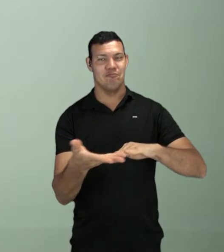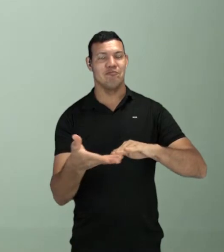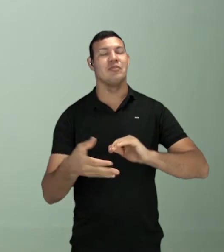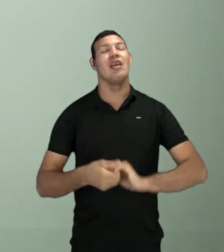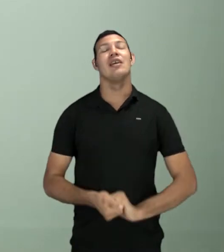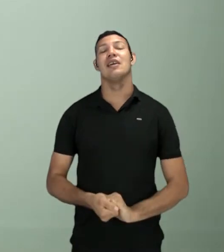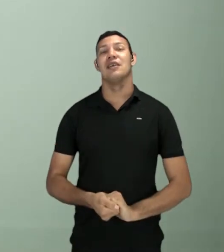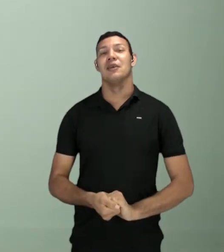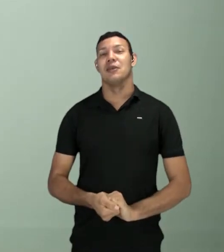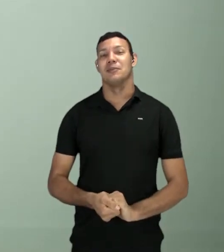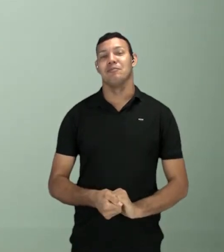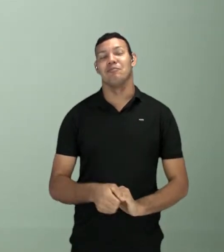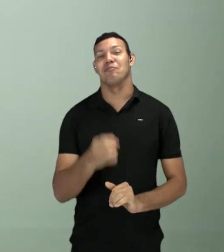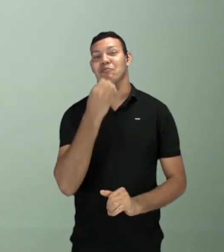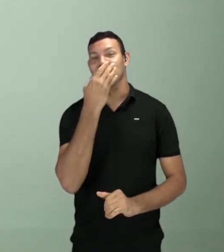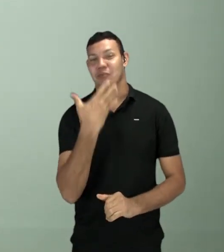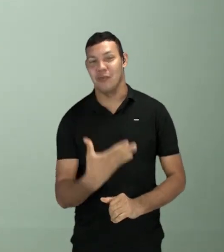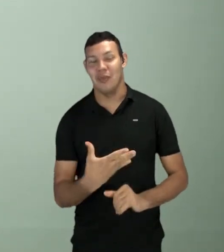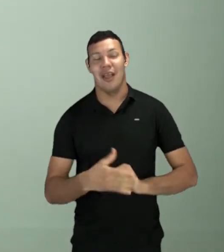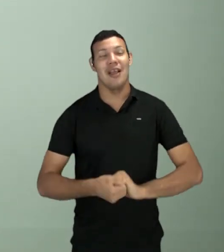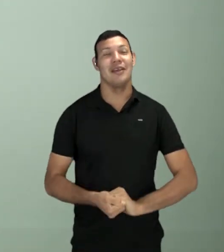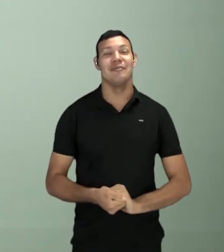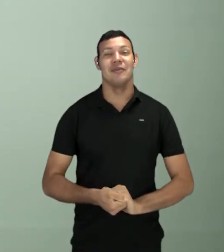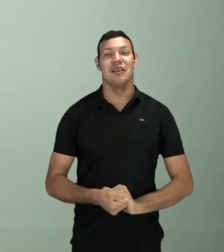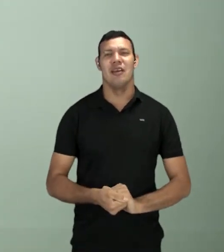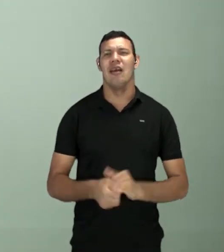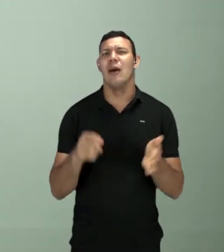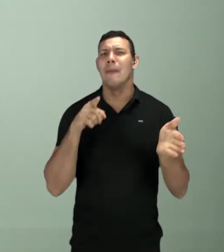bem, gente, a gente vai começar a aula com uma pergunta